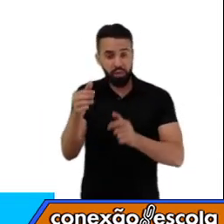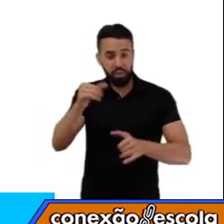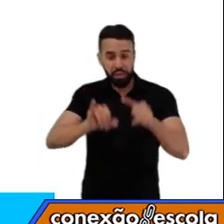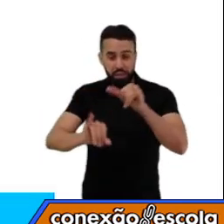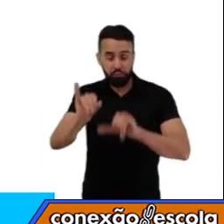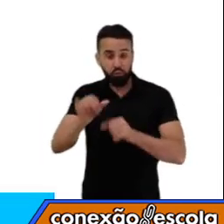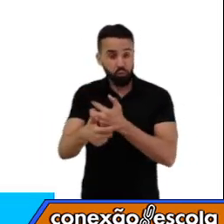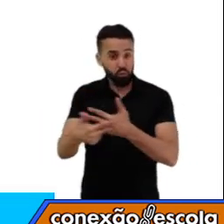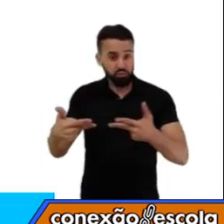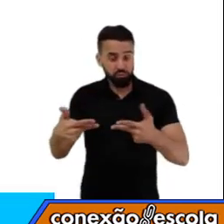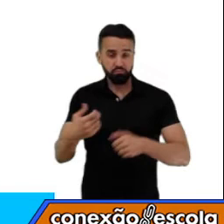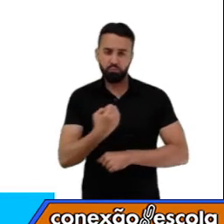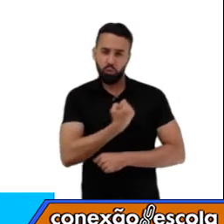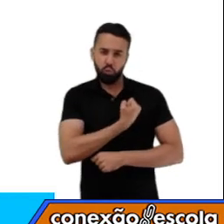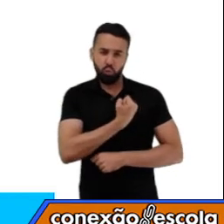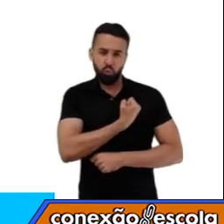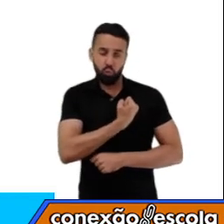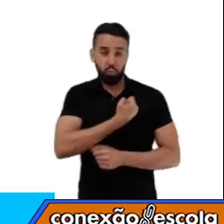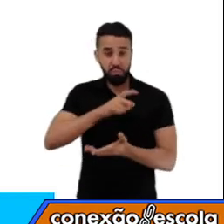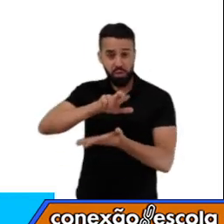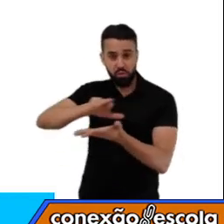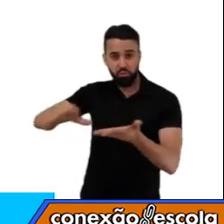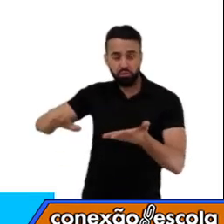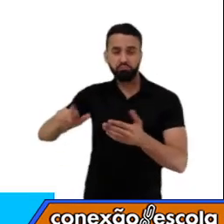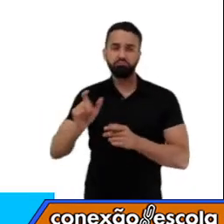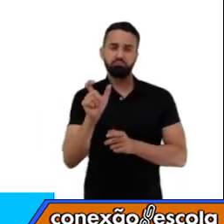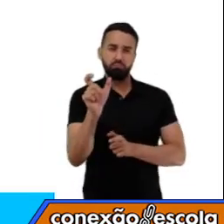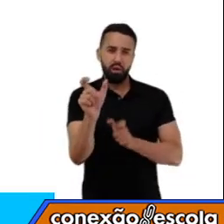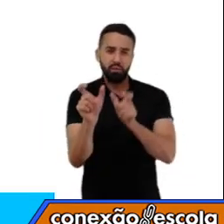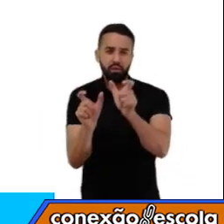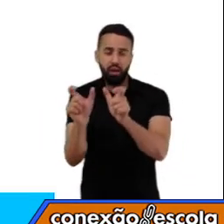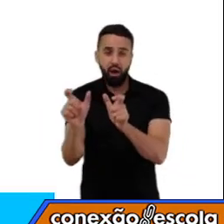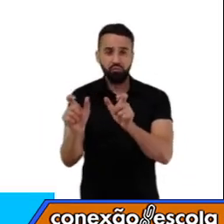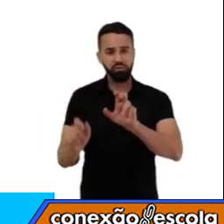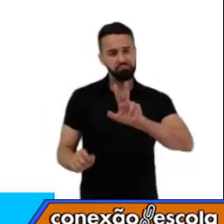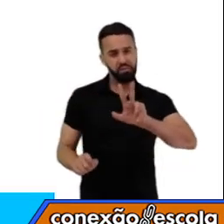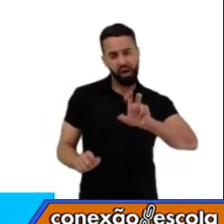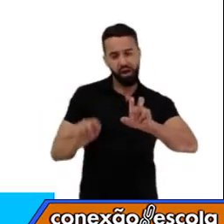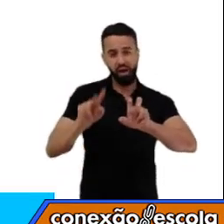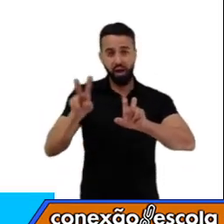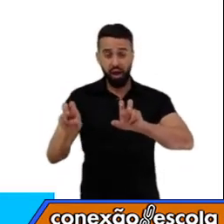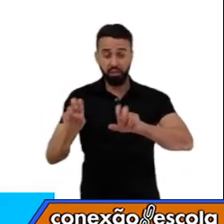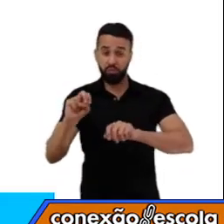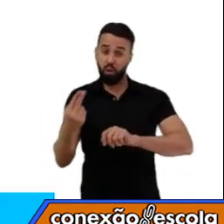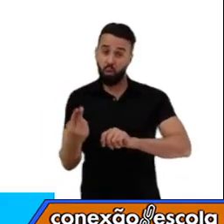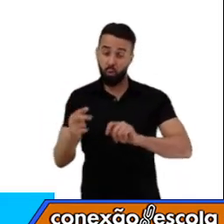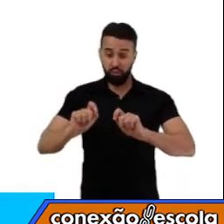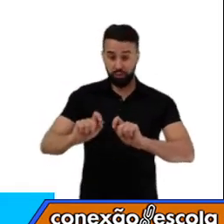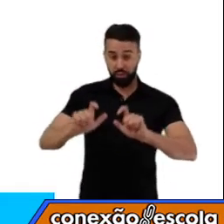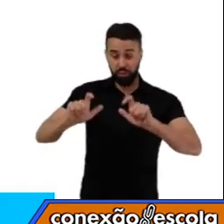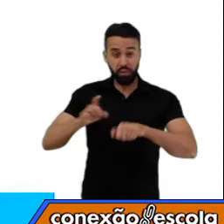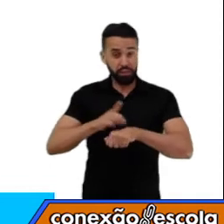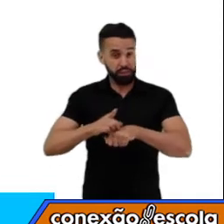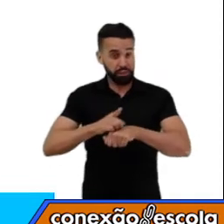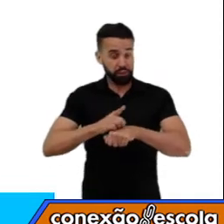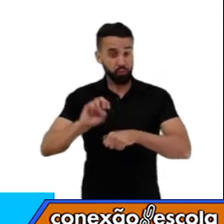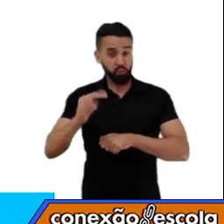químicos números em geral palavras que estiverem entre aspas Itálico